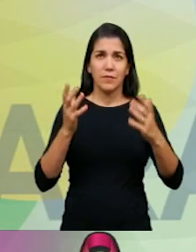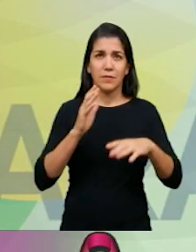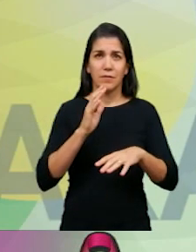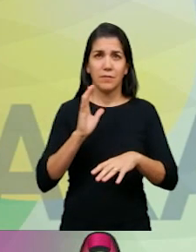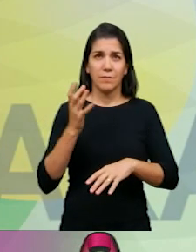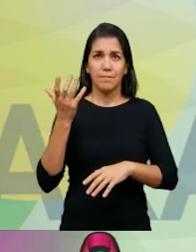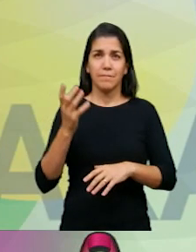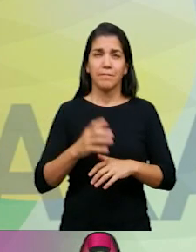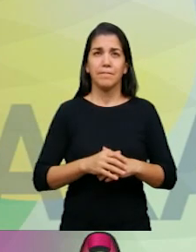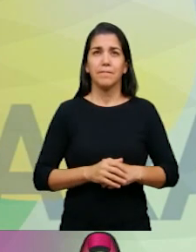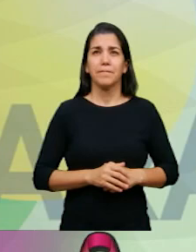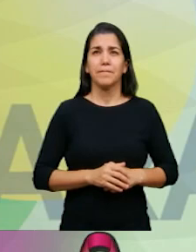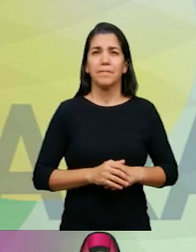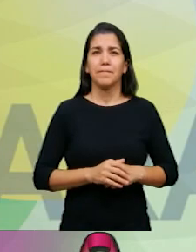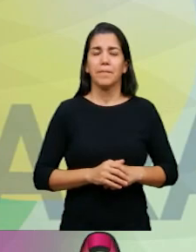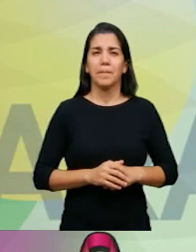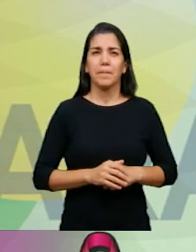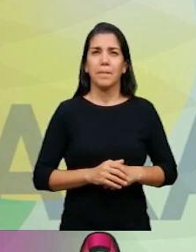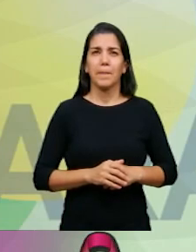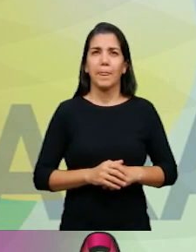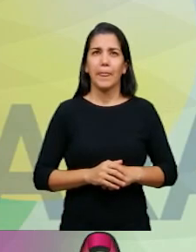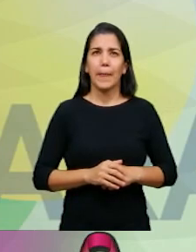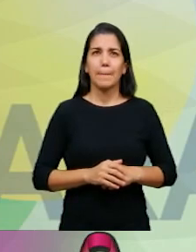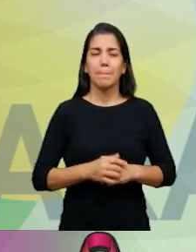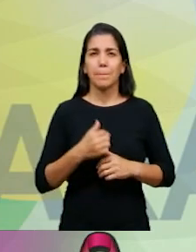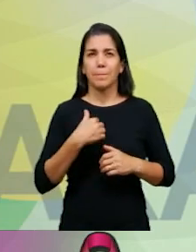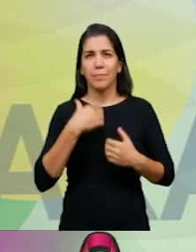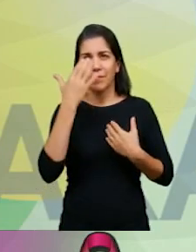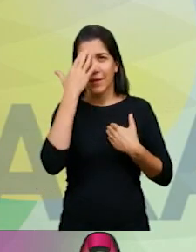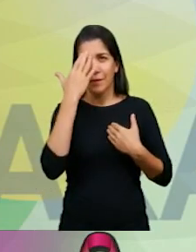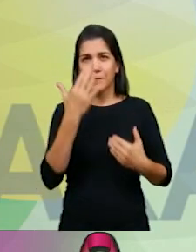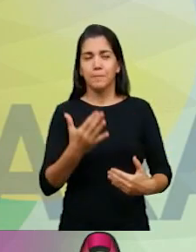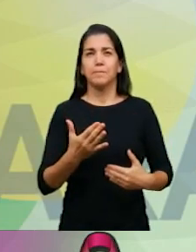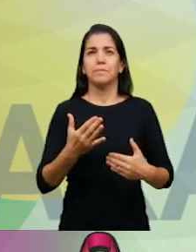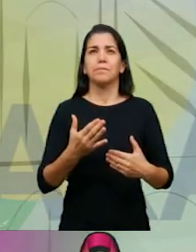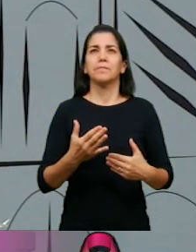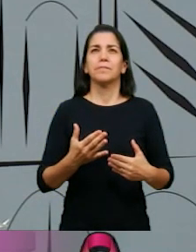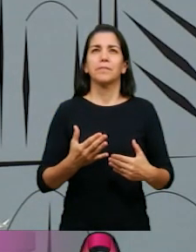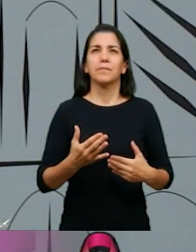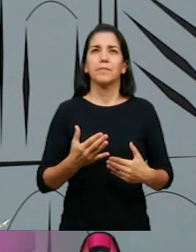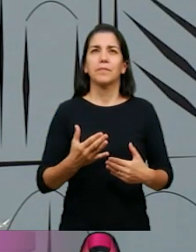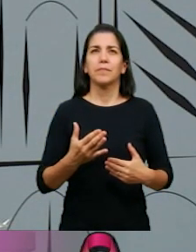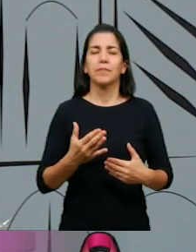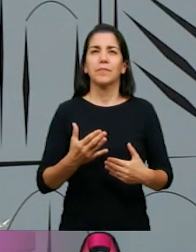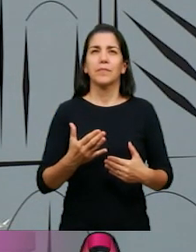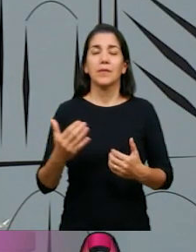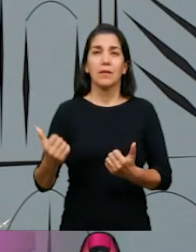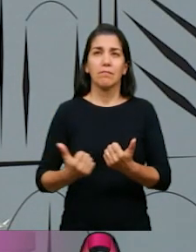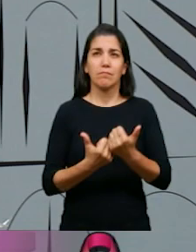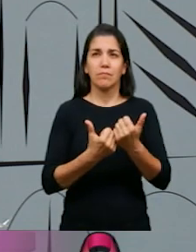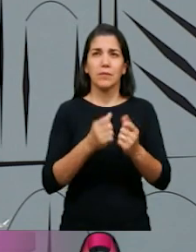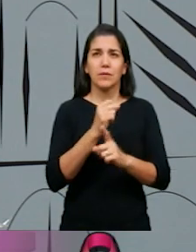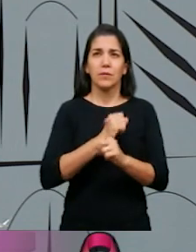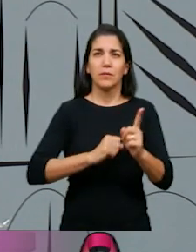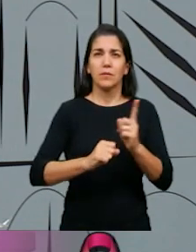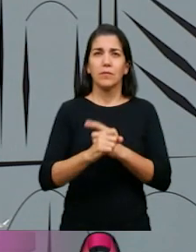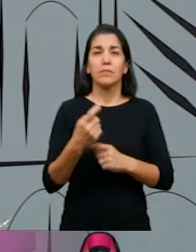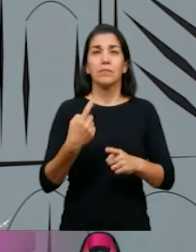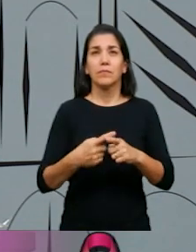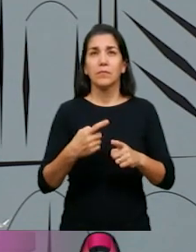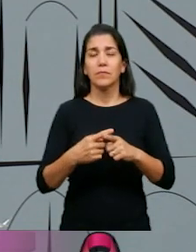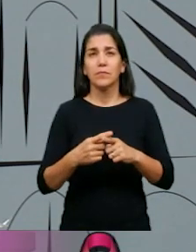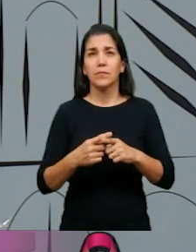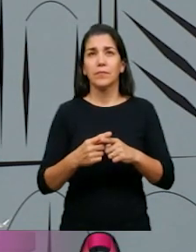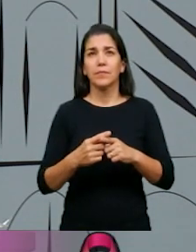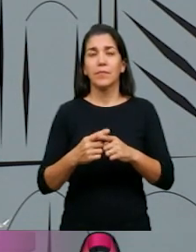Araçatuba. Além disso, eu também agradeço o Amparo Social por, mais uma vez, atender as crianças do